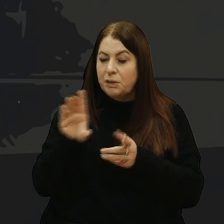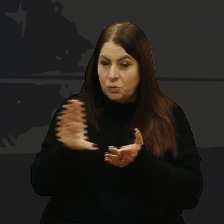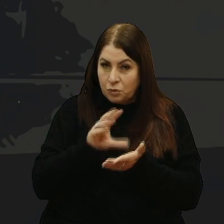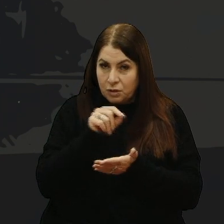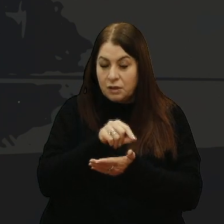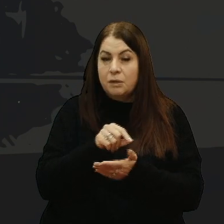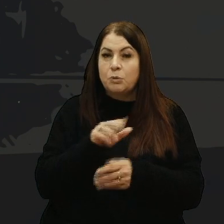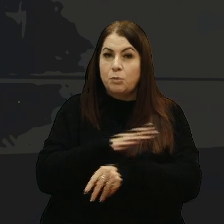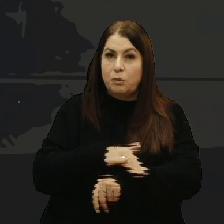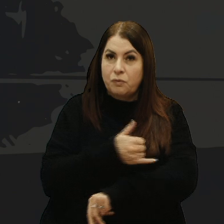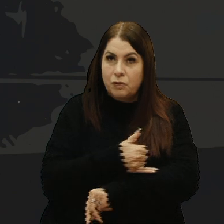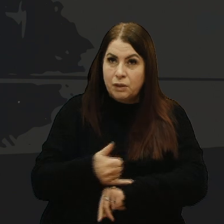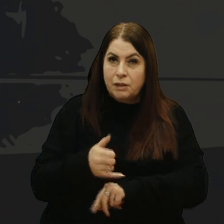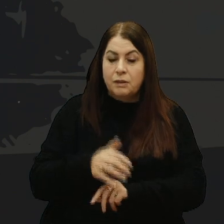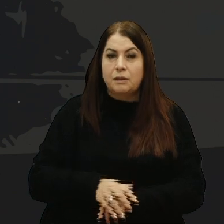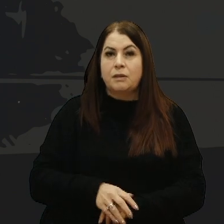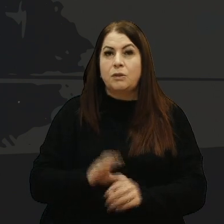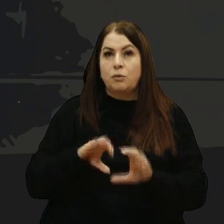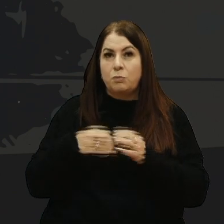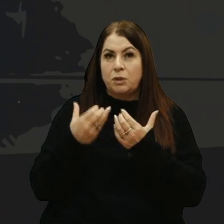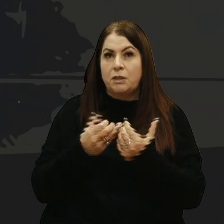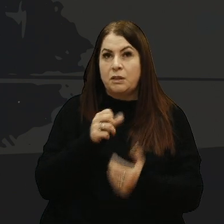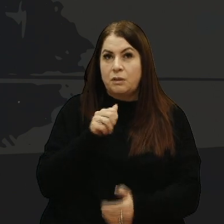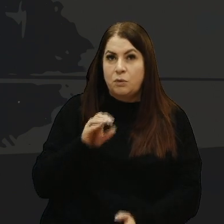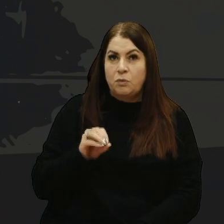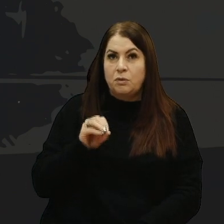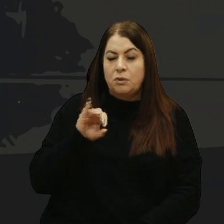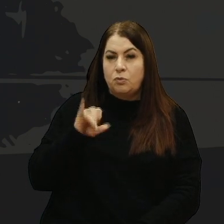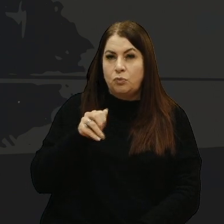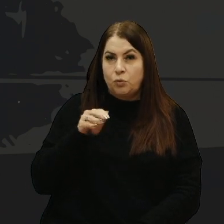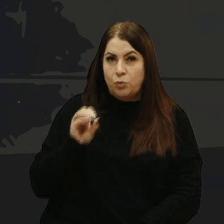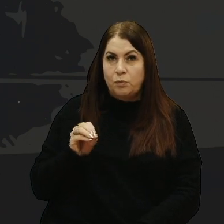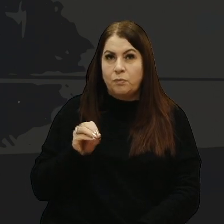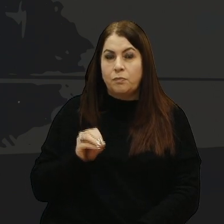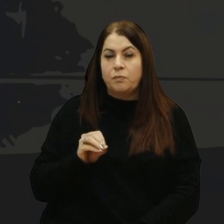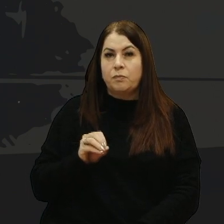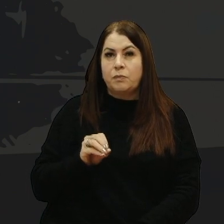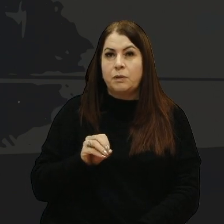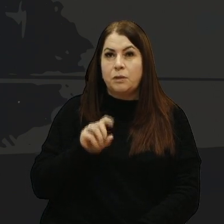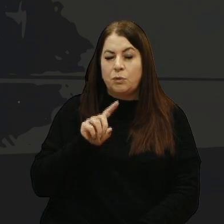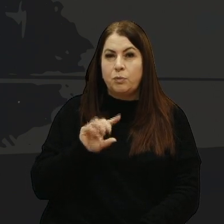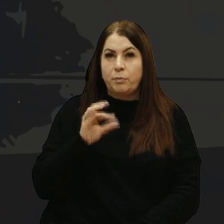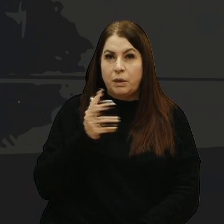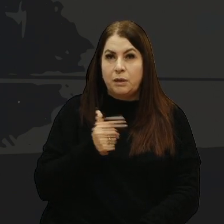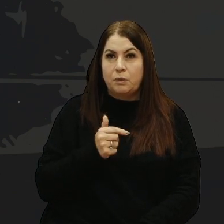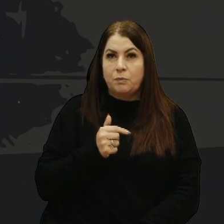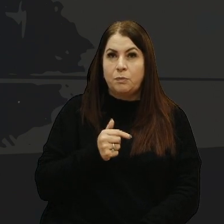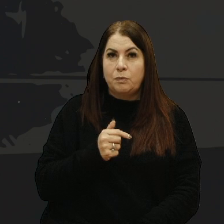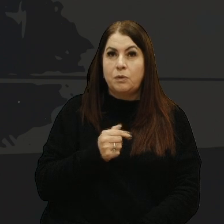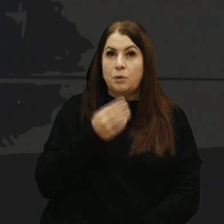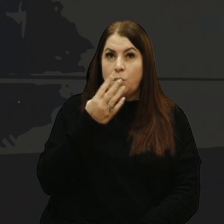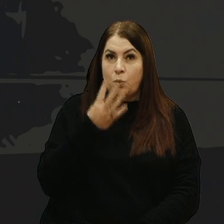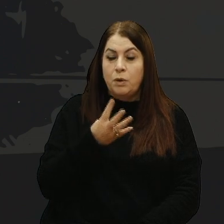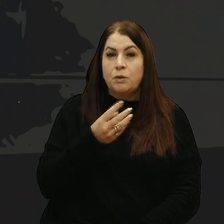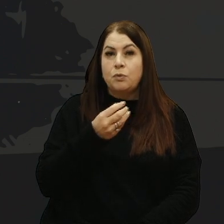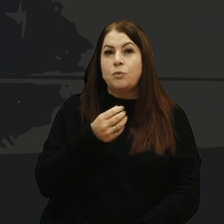para a pavimentação asfáltica da comunidade São João Batista, 1 milhão,